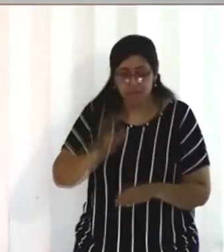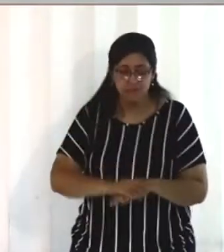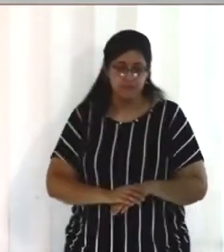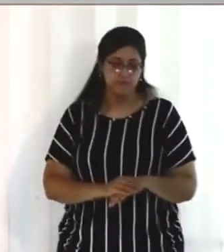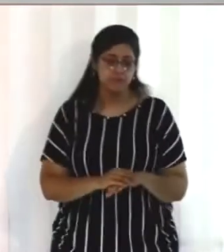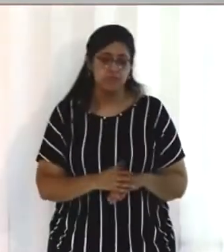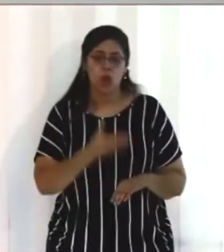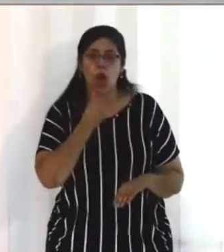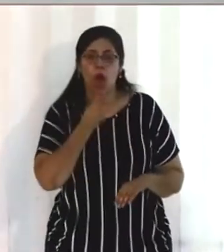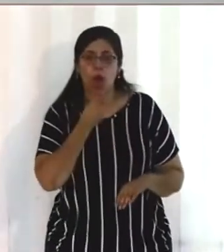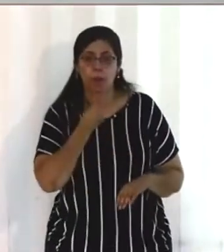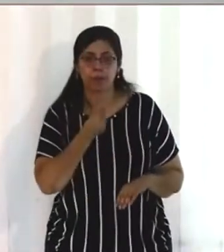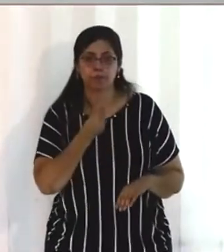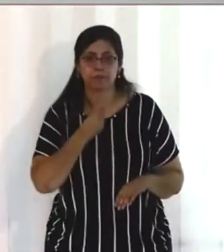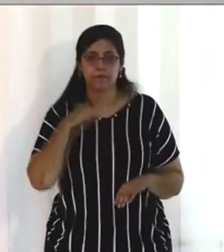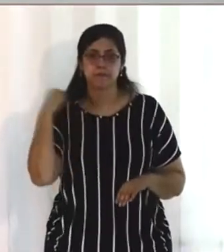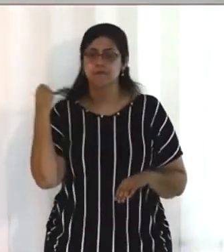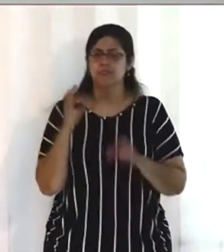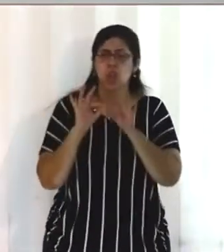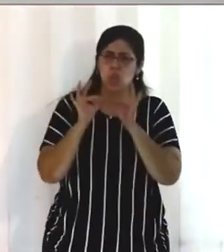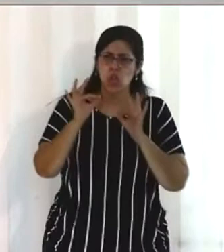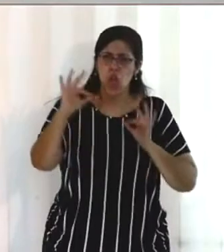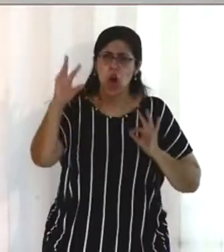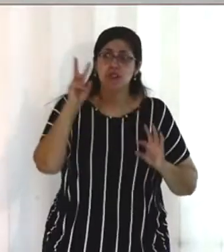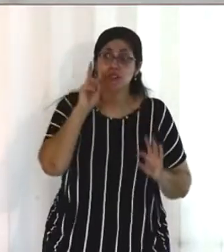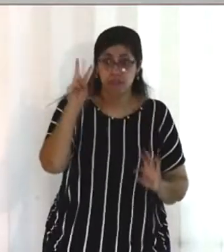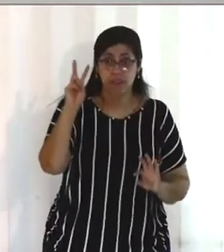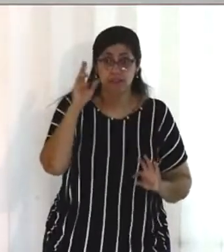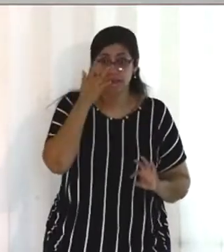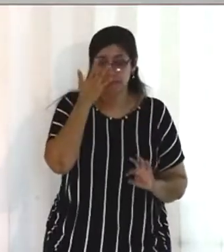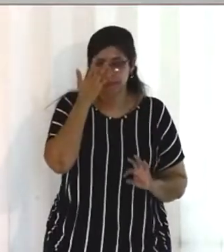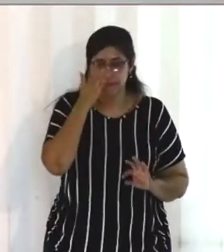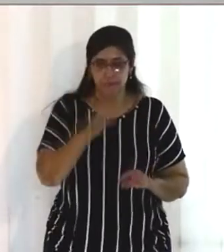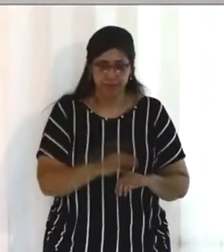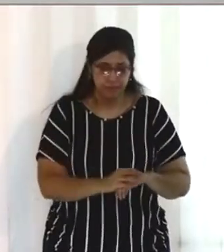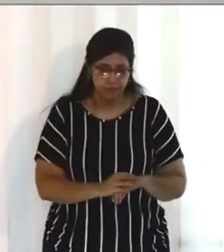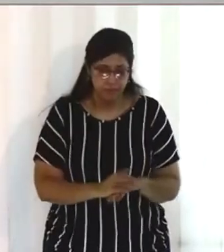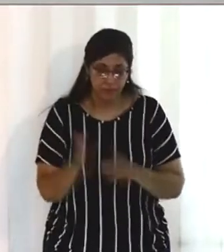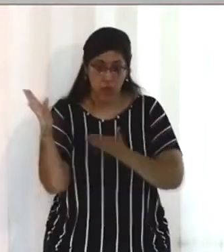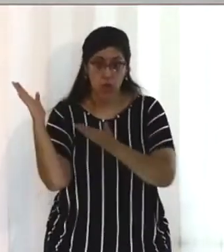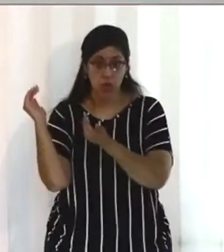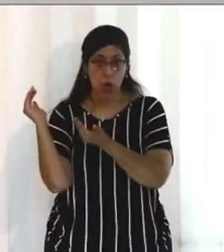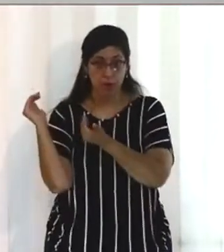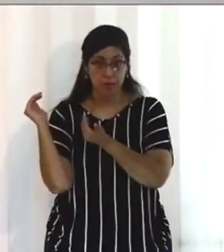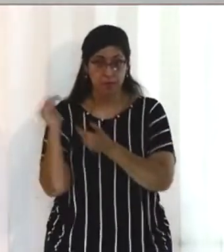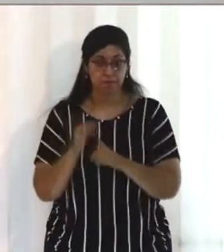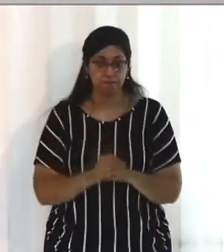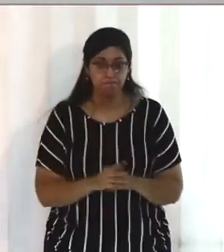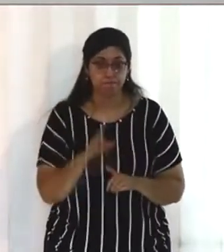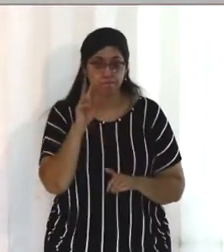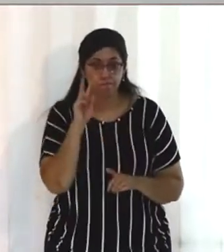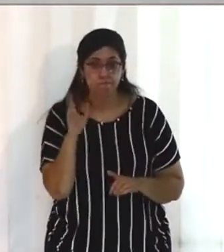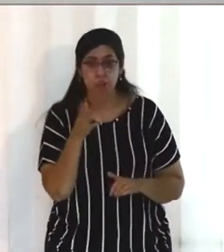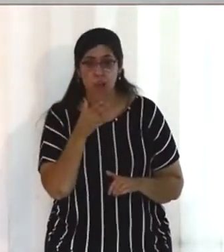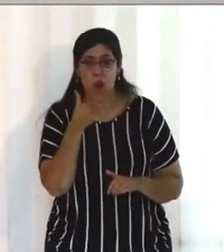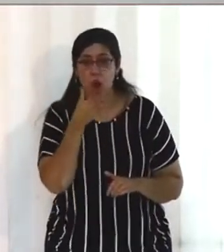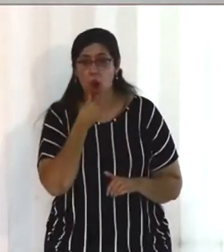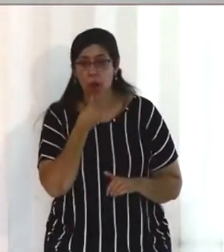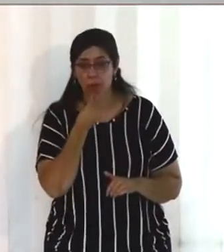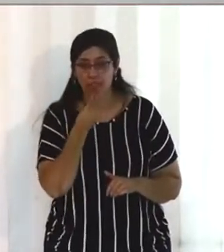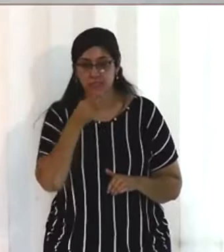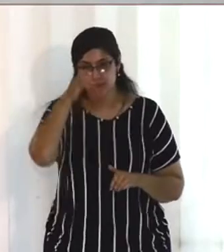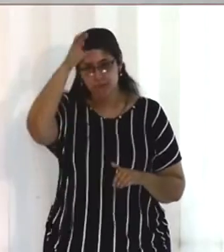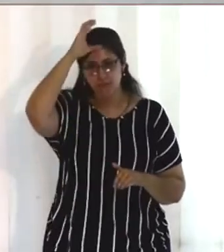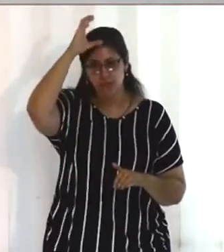era o governador nessa época. A narrativa de Plínio, o jovem, é tocante. Se você